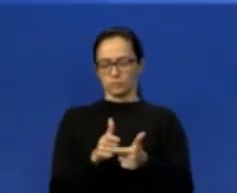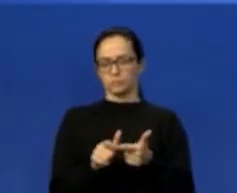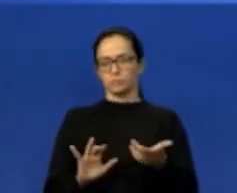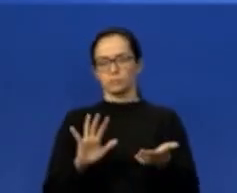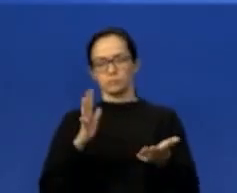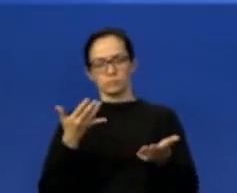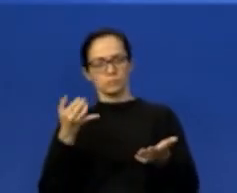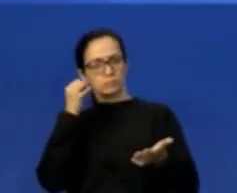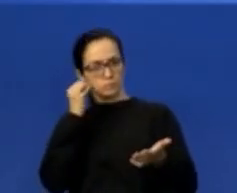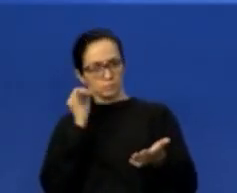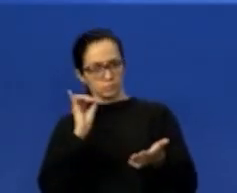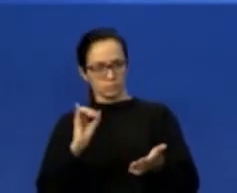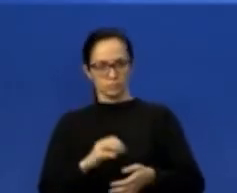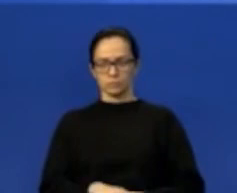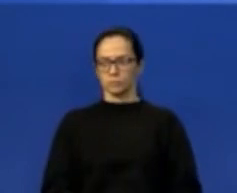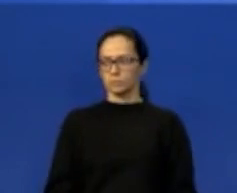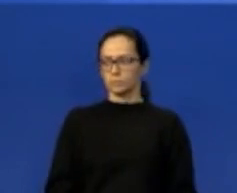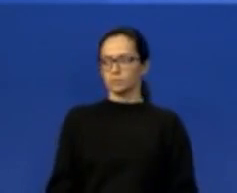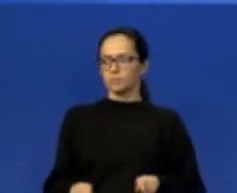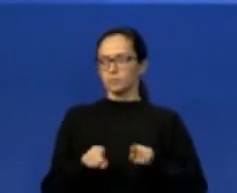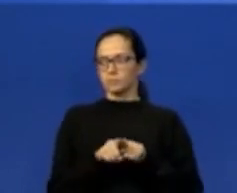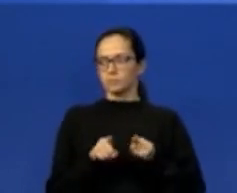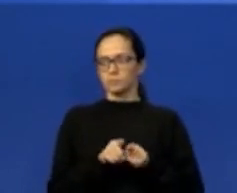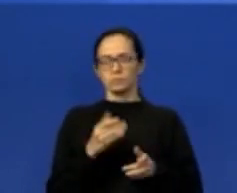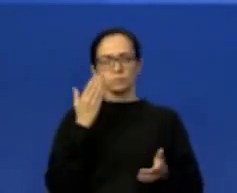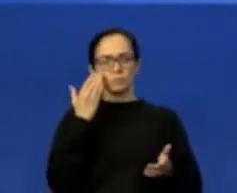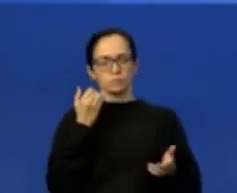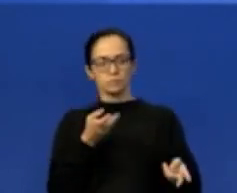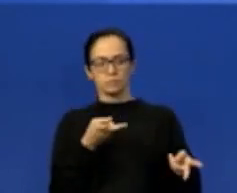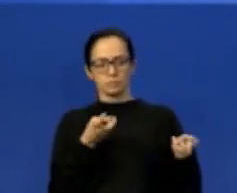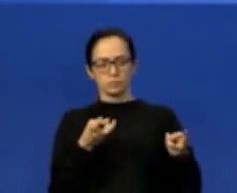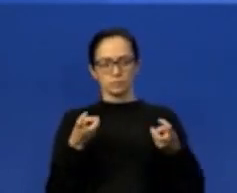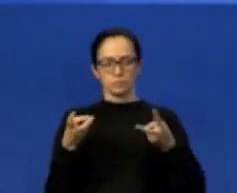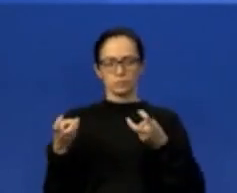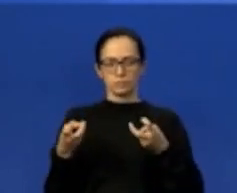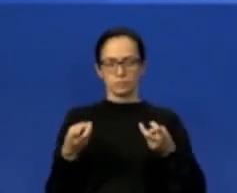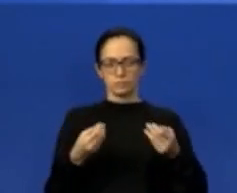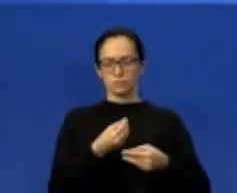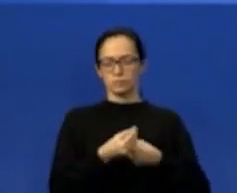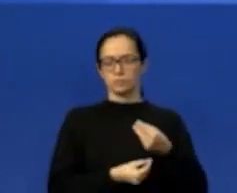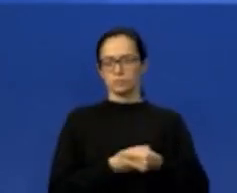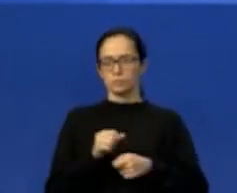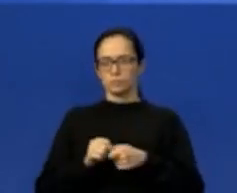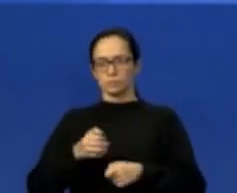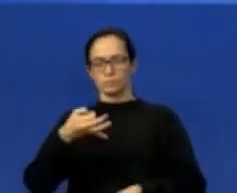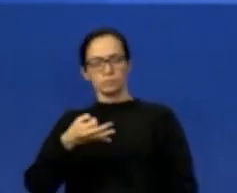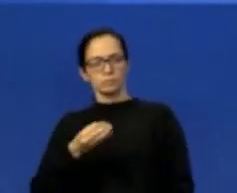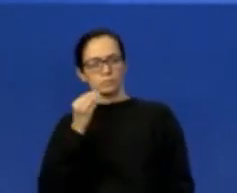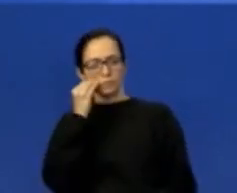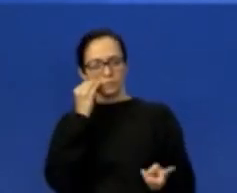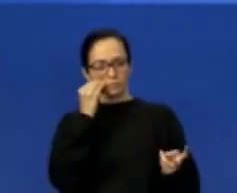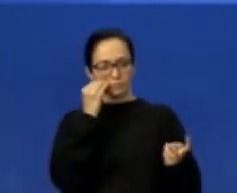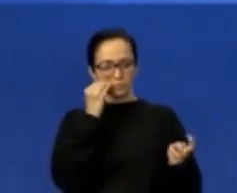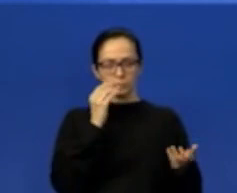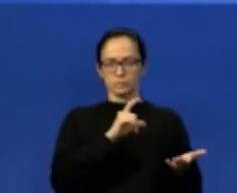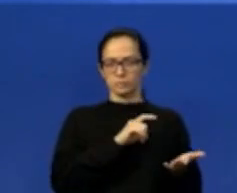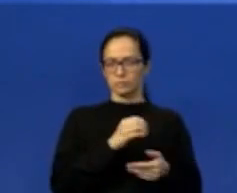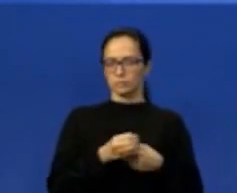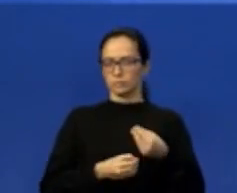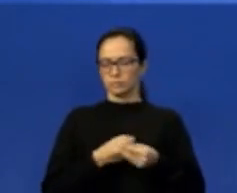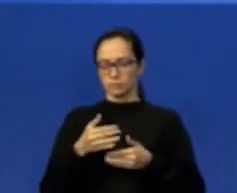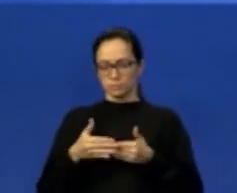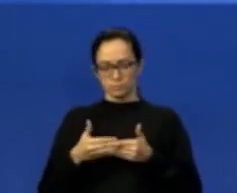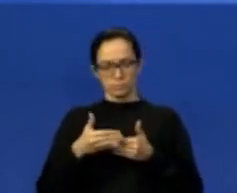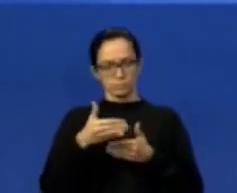capacidade visomotora e aumenta o seu discernimento em relação a julgamento, né? Toda a experiência que ele tem é passada. E